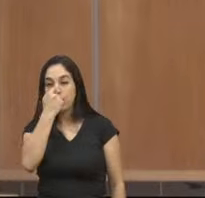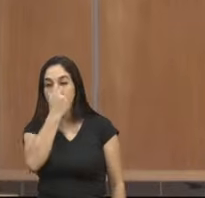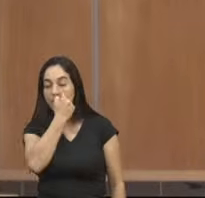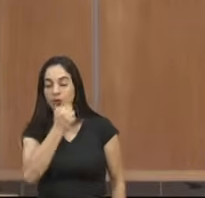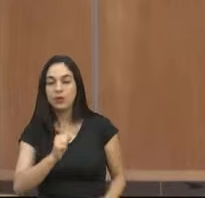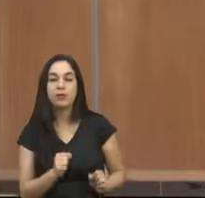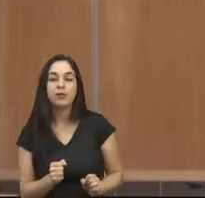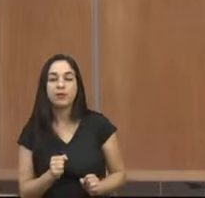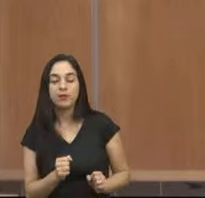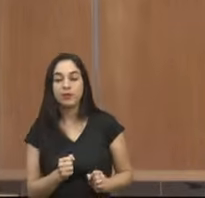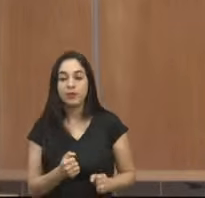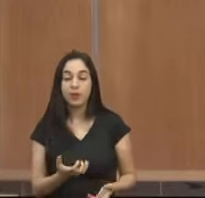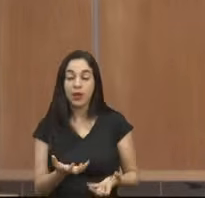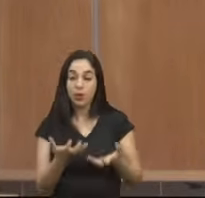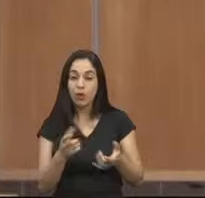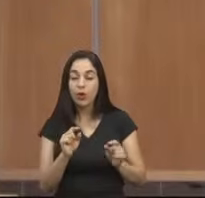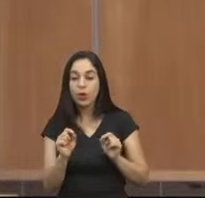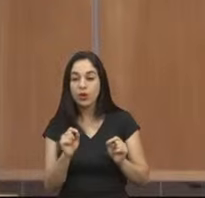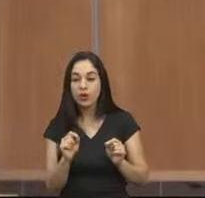vereadores